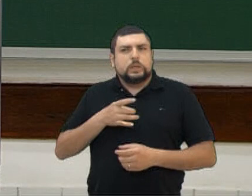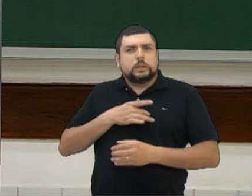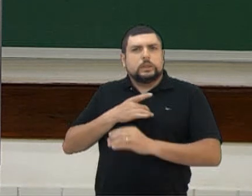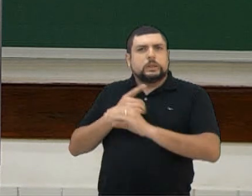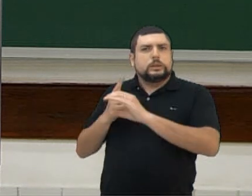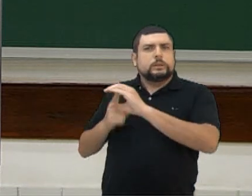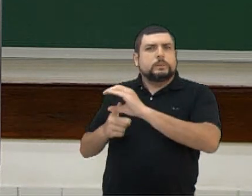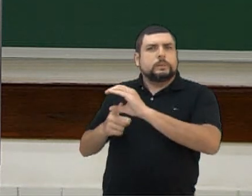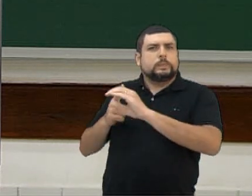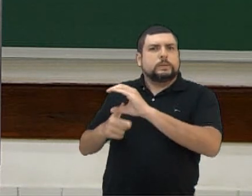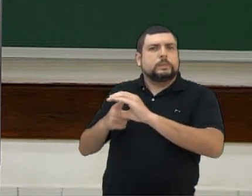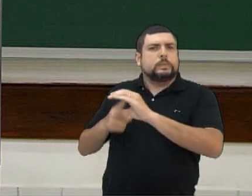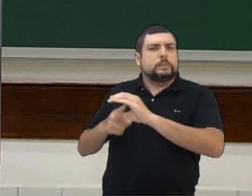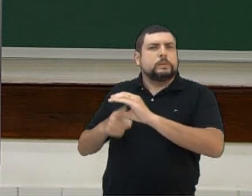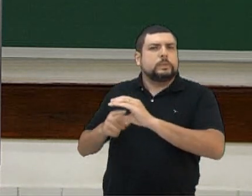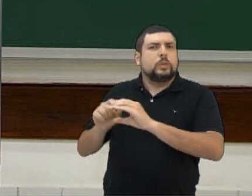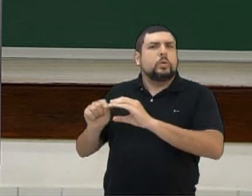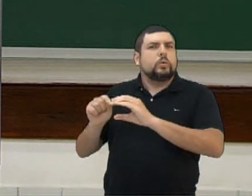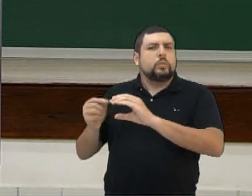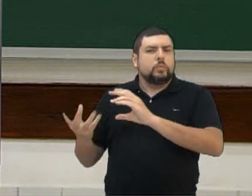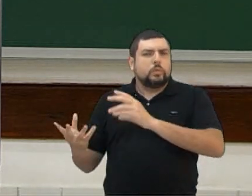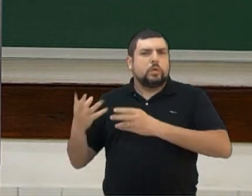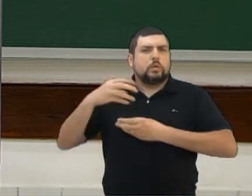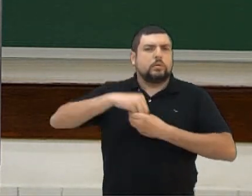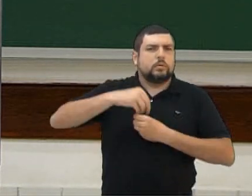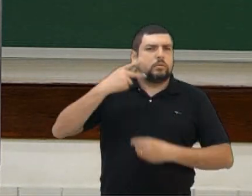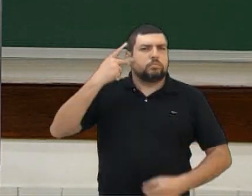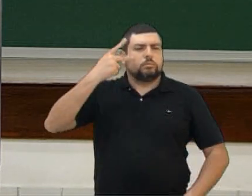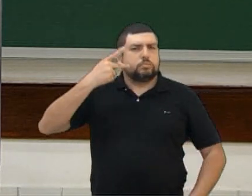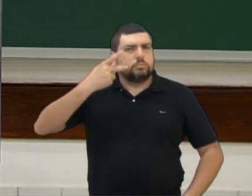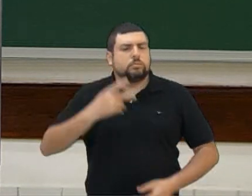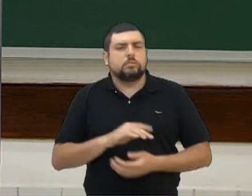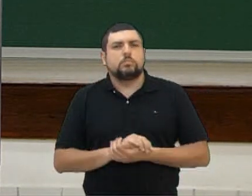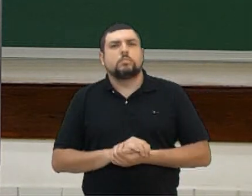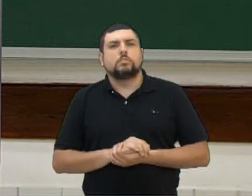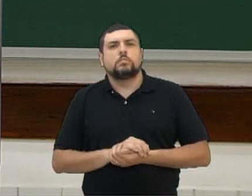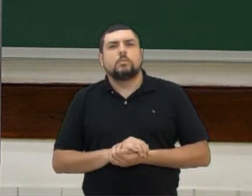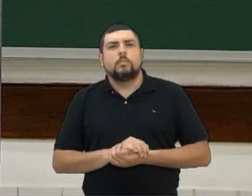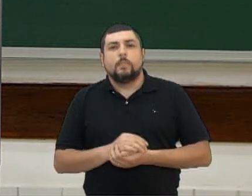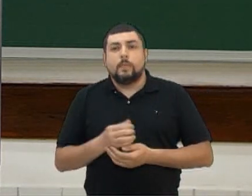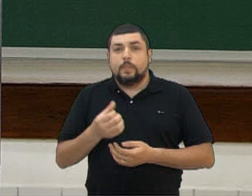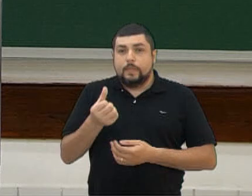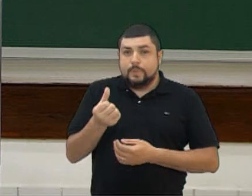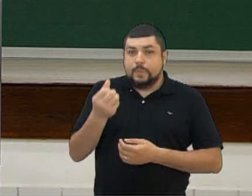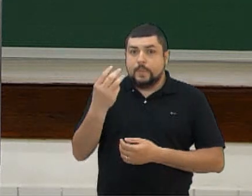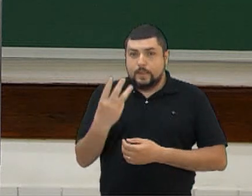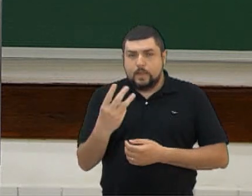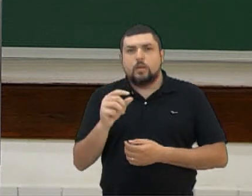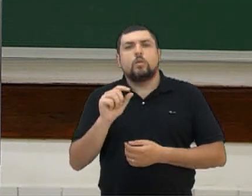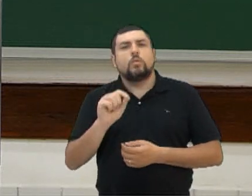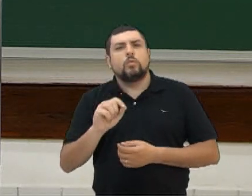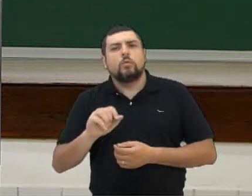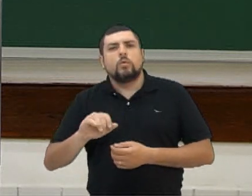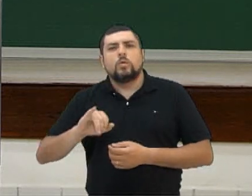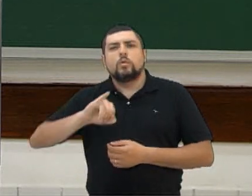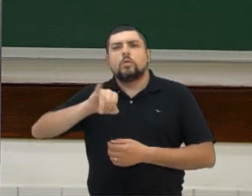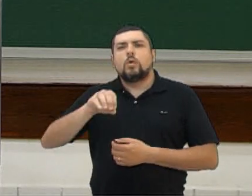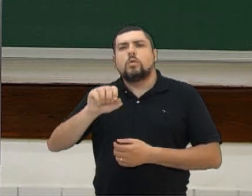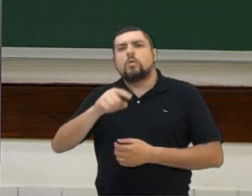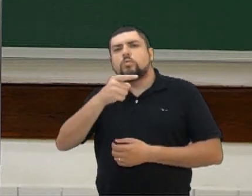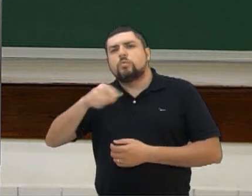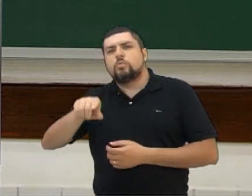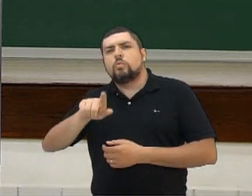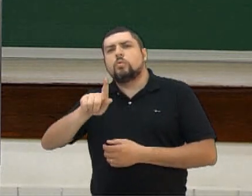começar a aparecer como um discurso político cada vez mais forte. Em 63 é que o presidente João Goulart consegue